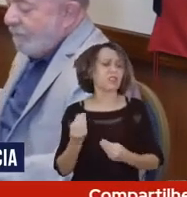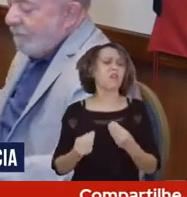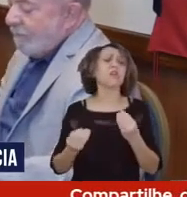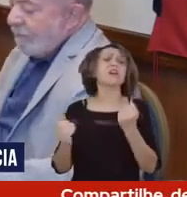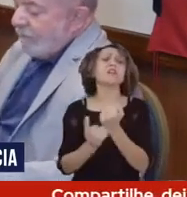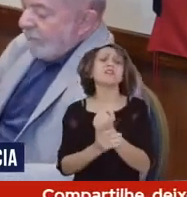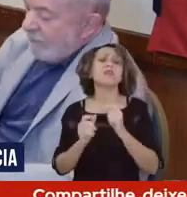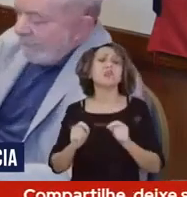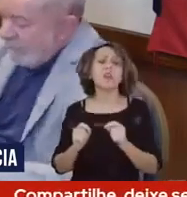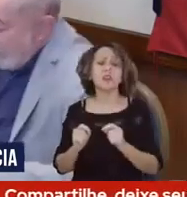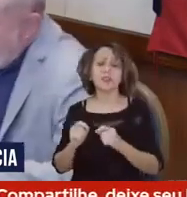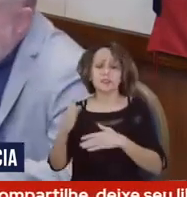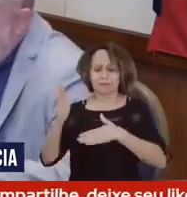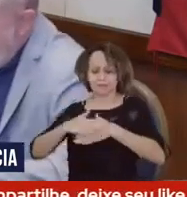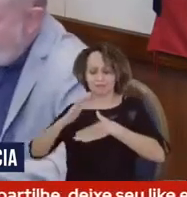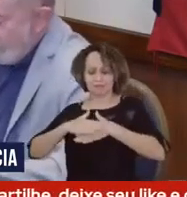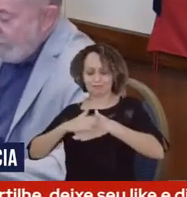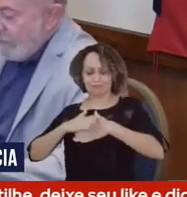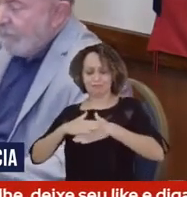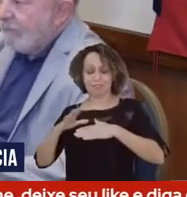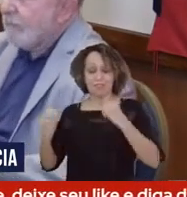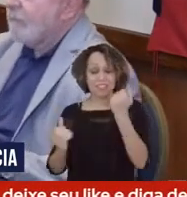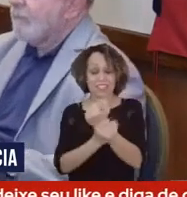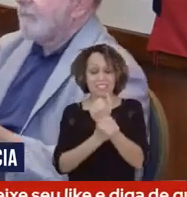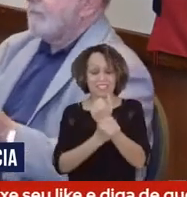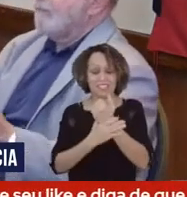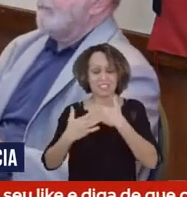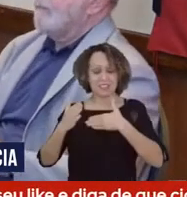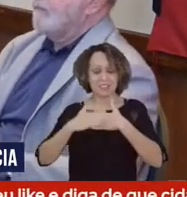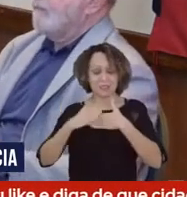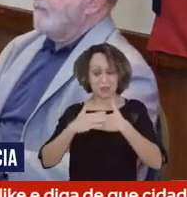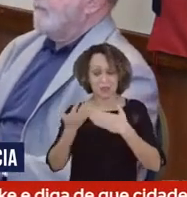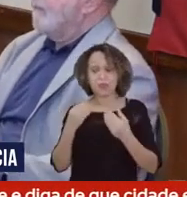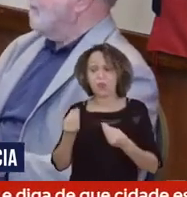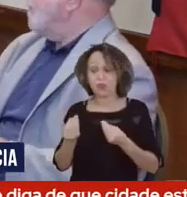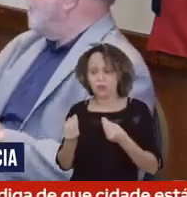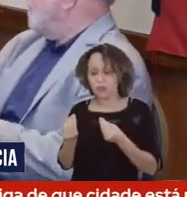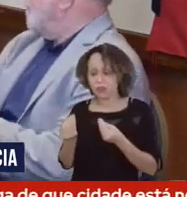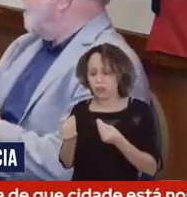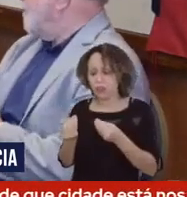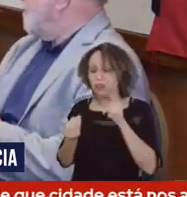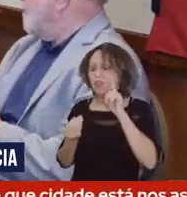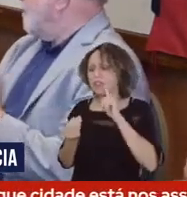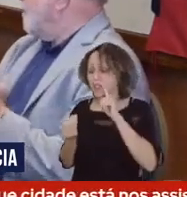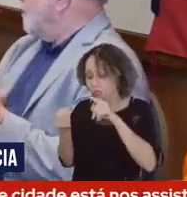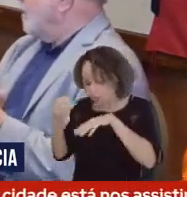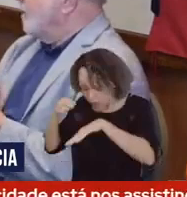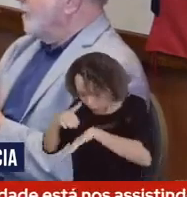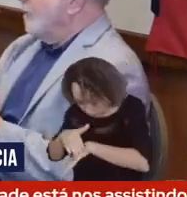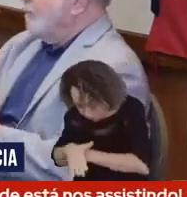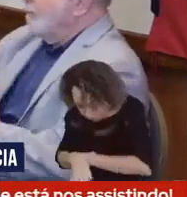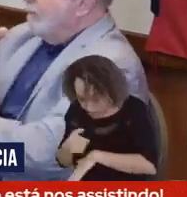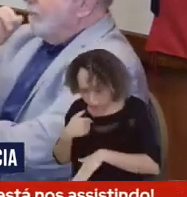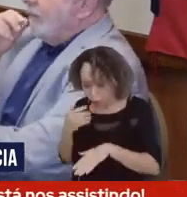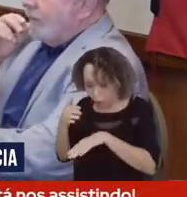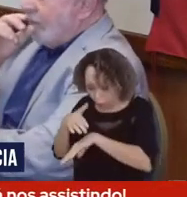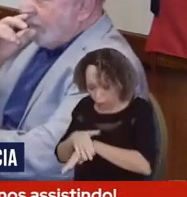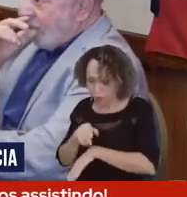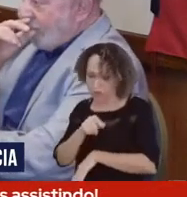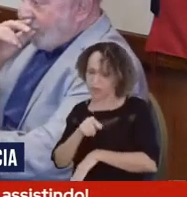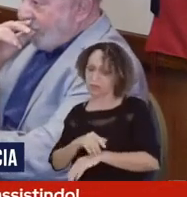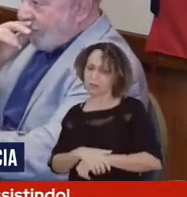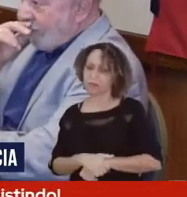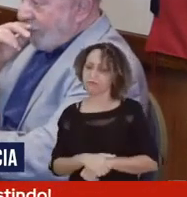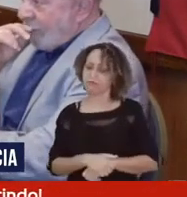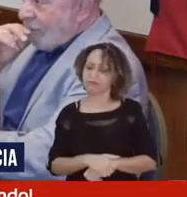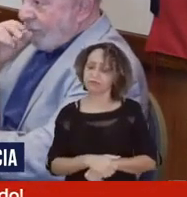que eu vou garantir o meu? Sendo submisso aos Estados Unidos. Por isso que a gente perde a soberania nacional. Por isso que a gente